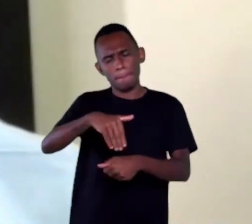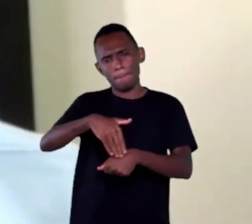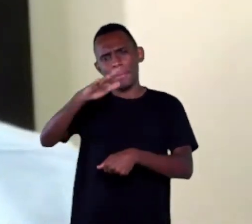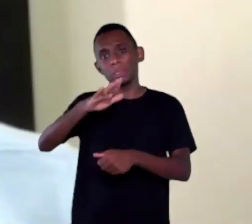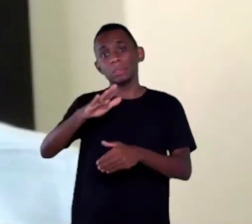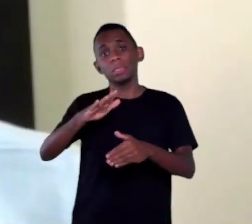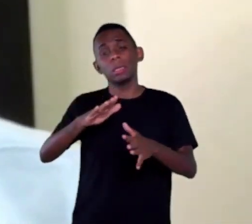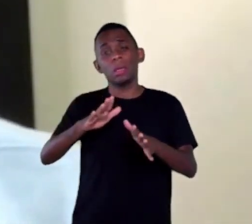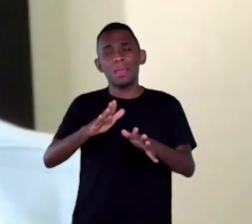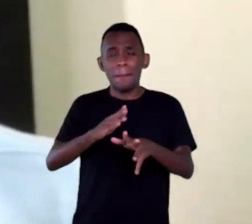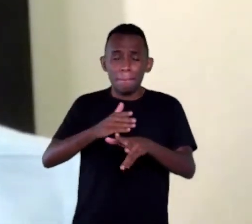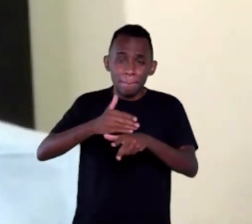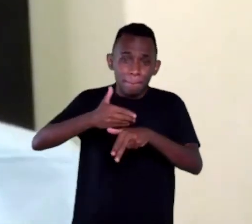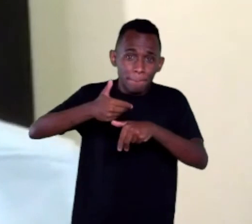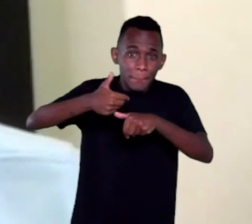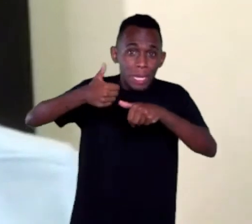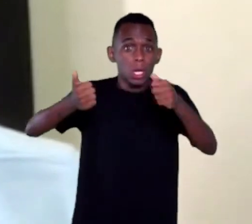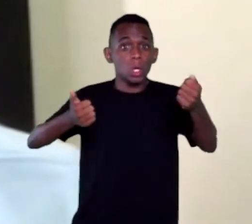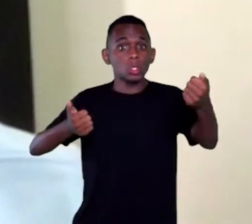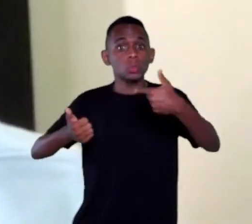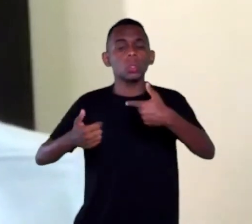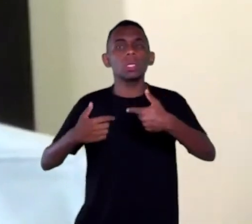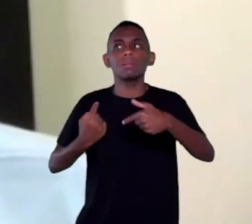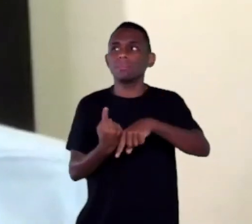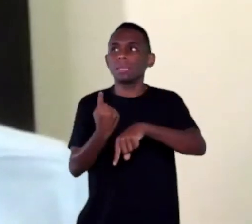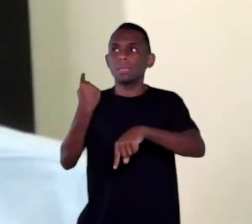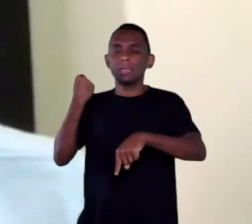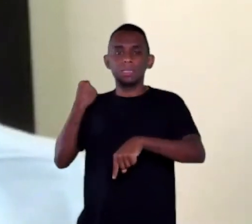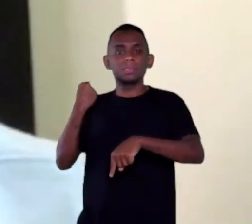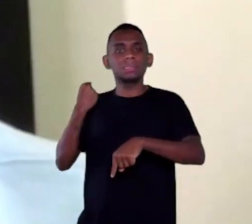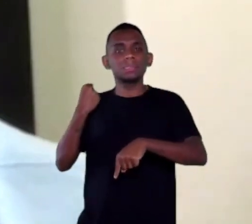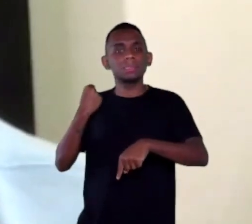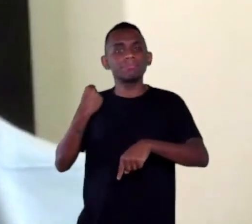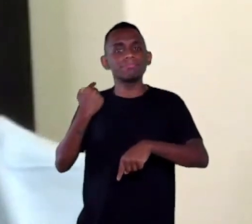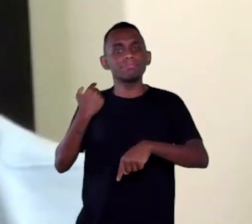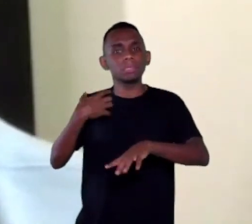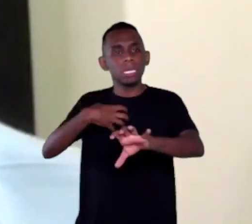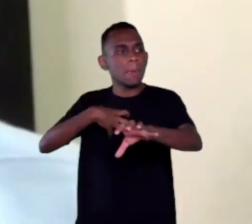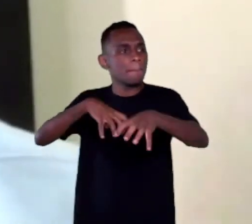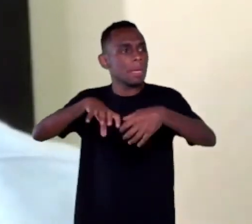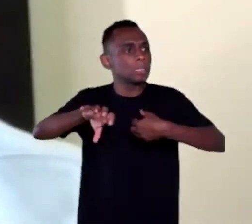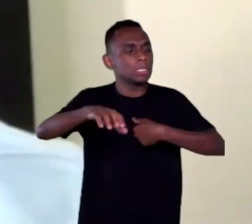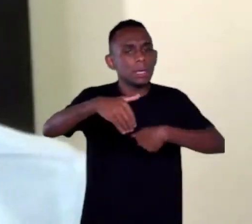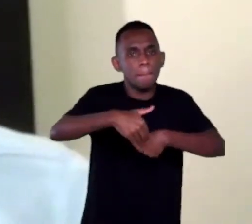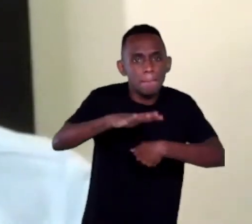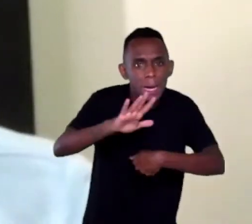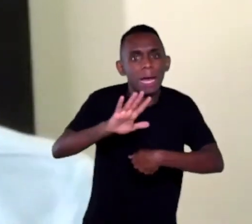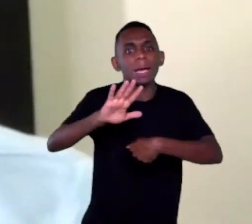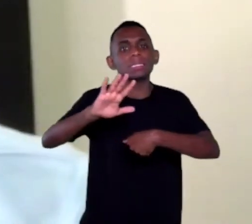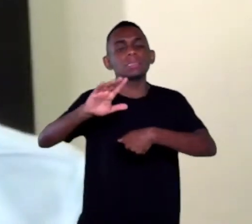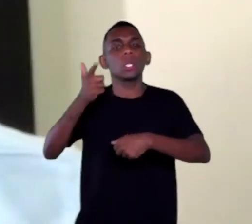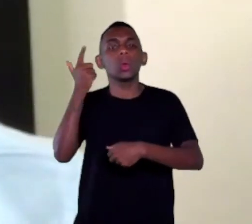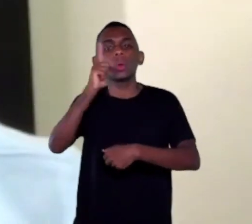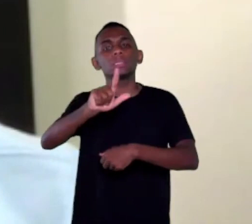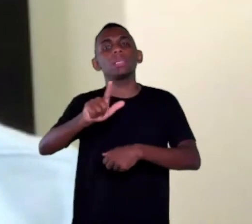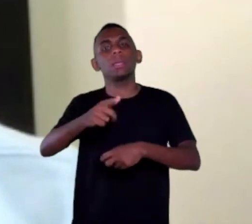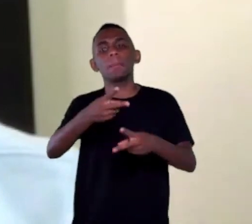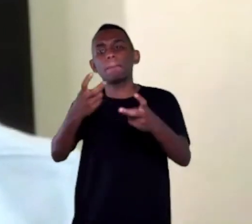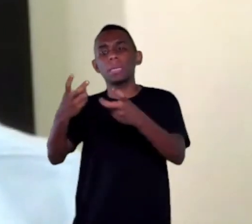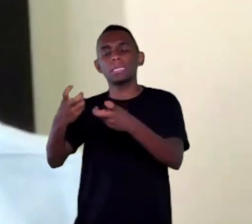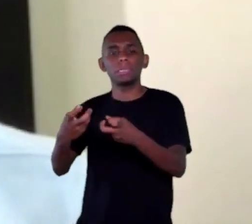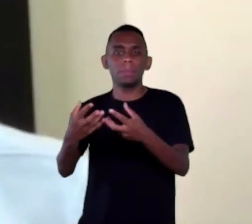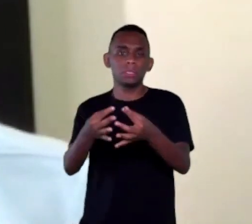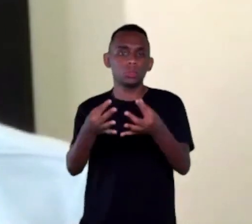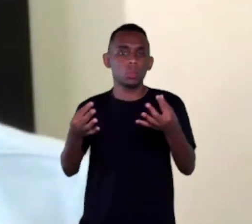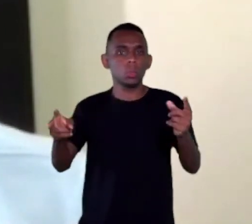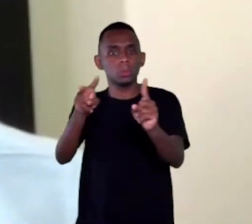melhor de ser melhor que os outros, mas uma pessoa melhor, mais empática, que se posiciona e coloca no lugar do outro. Então, assim, se